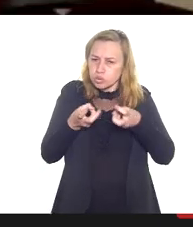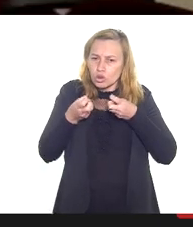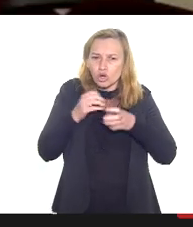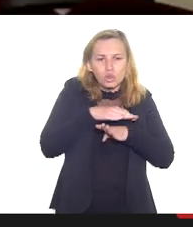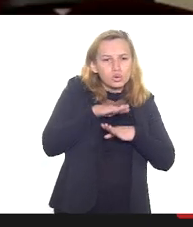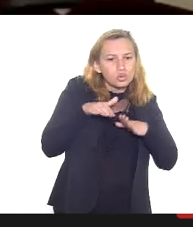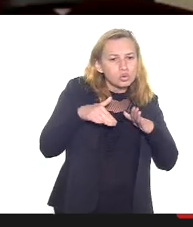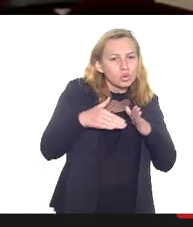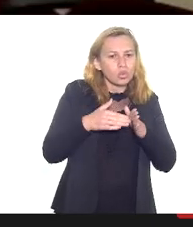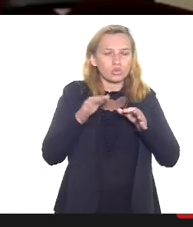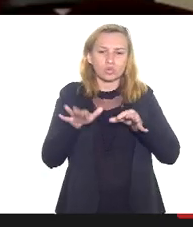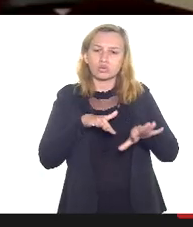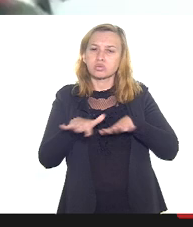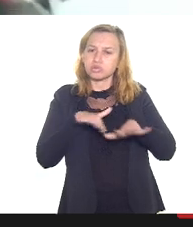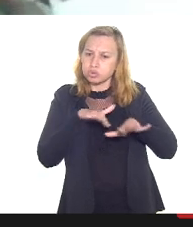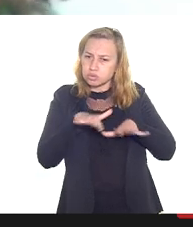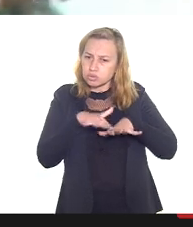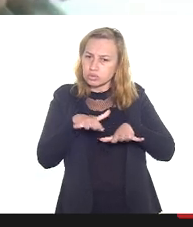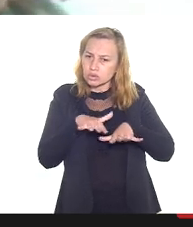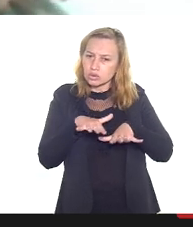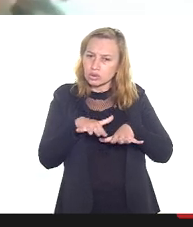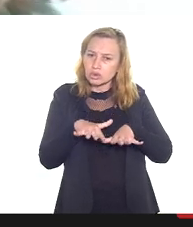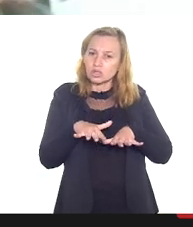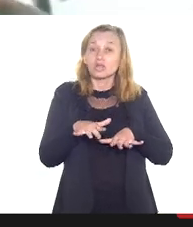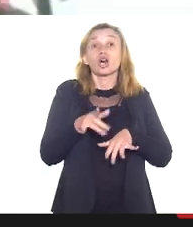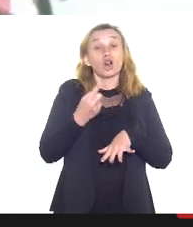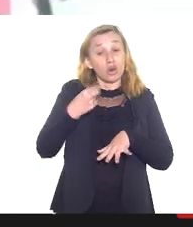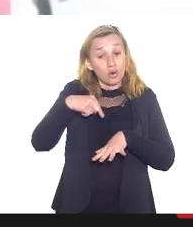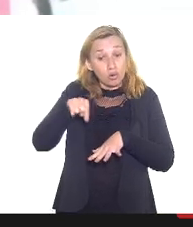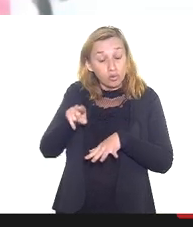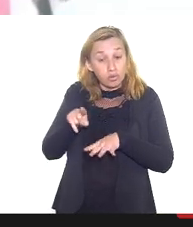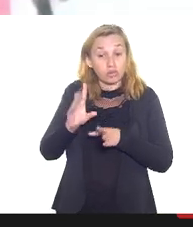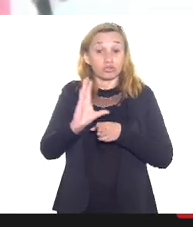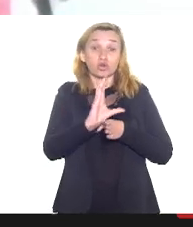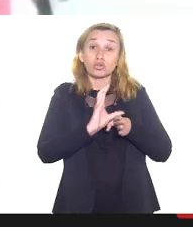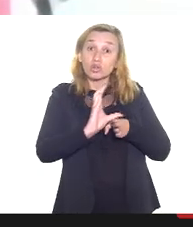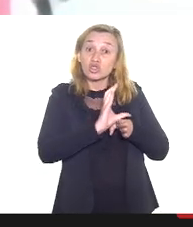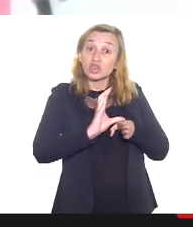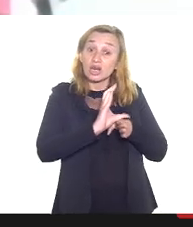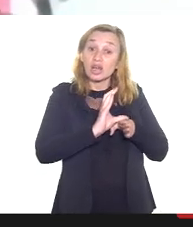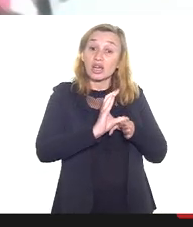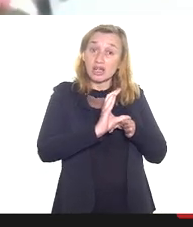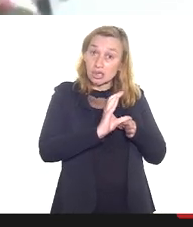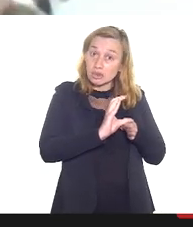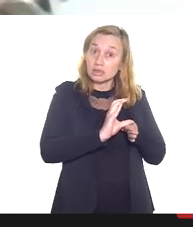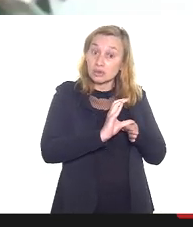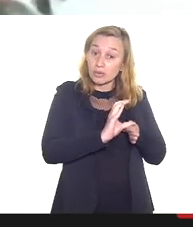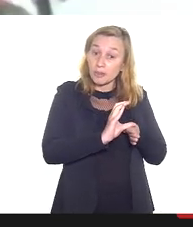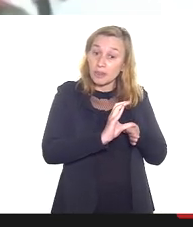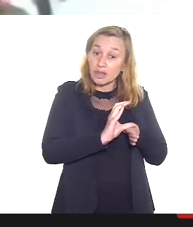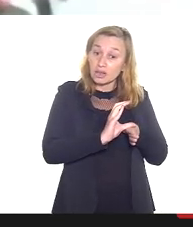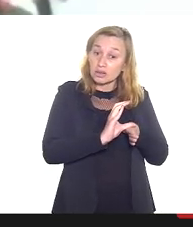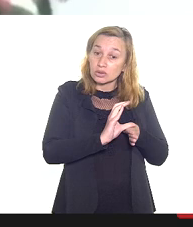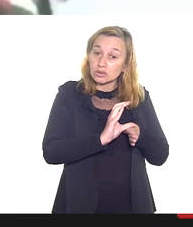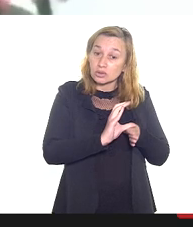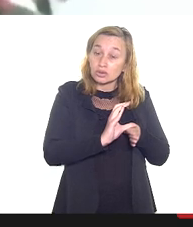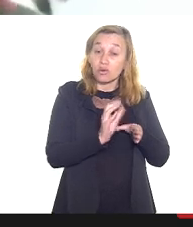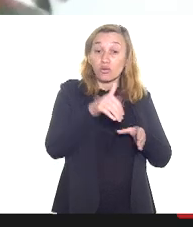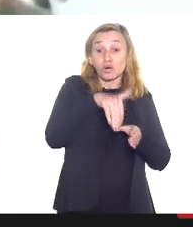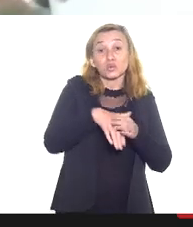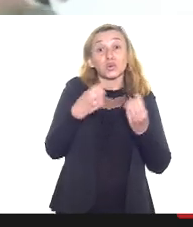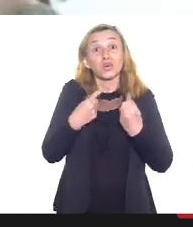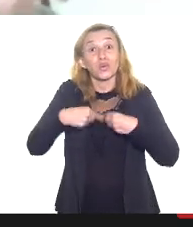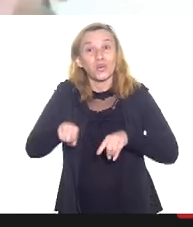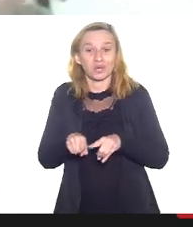todo este movimento. Eu fui uma das conselheiras que votou contra